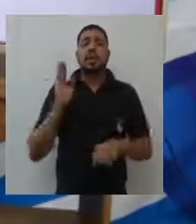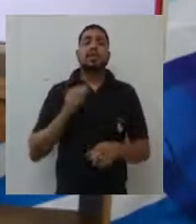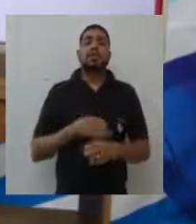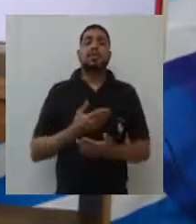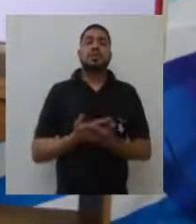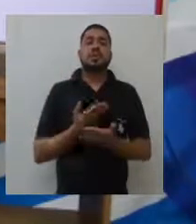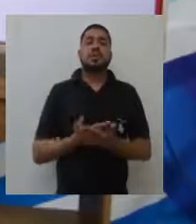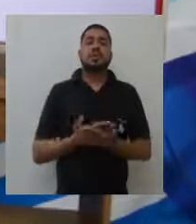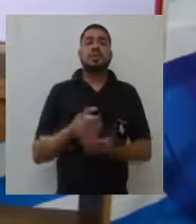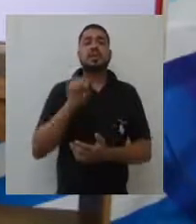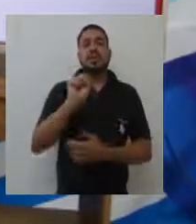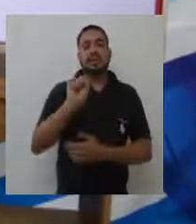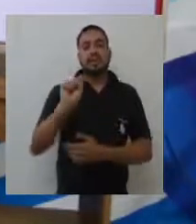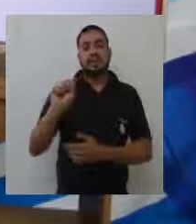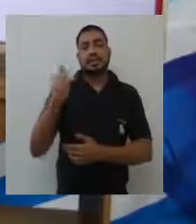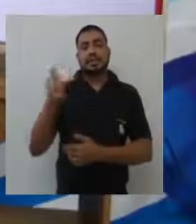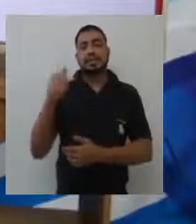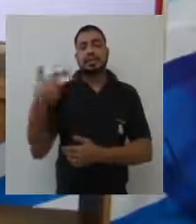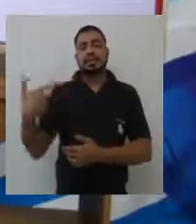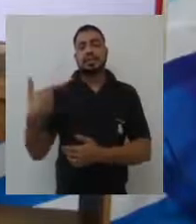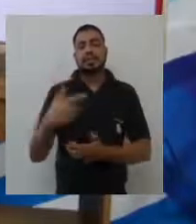SSA 2.